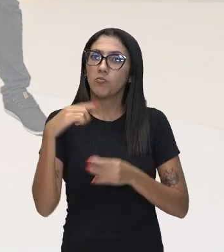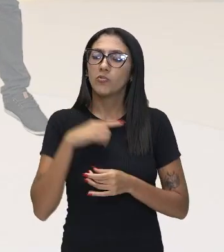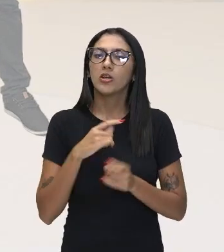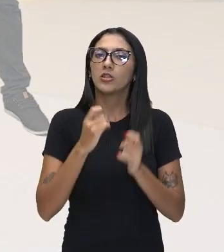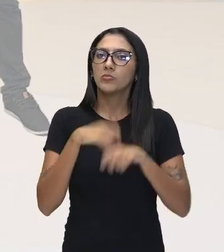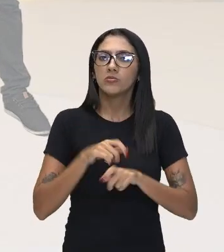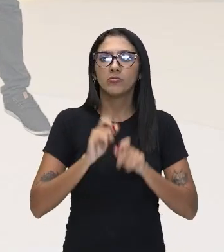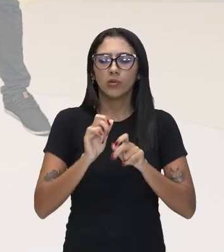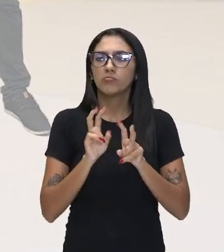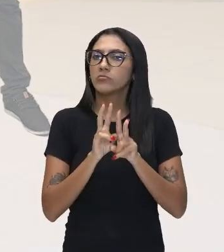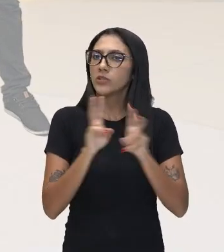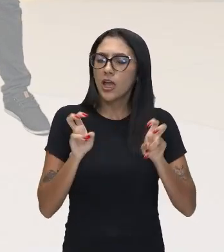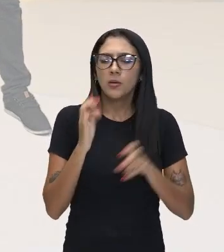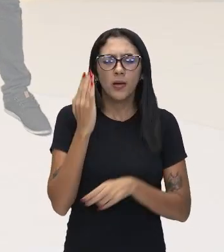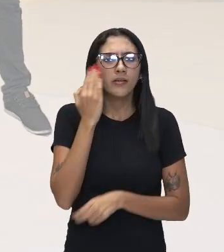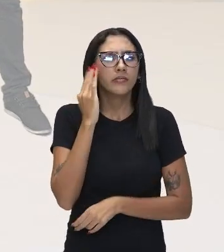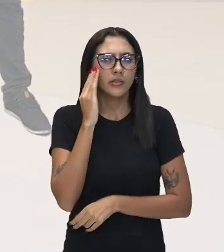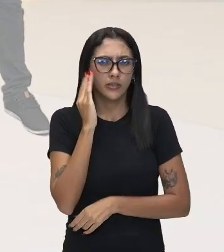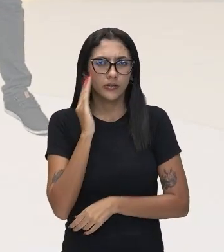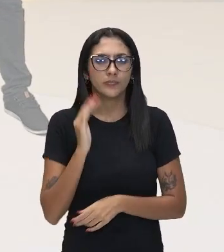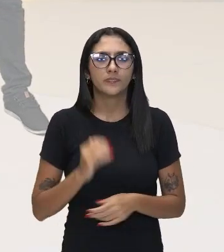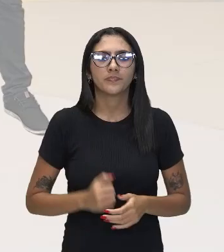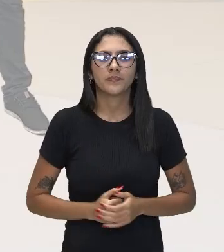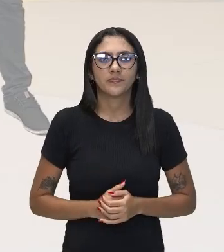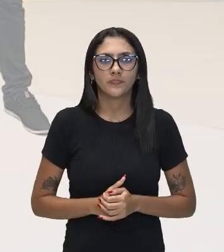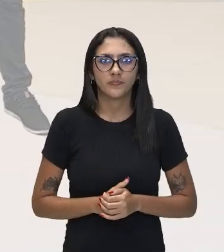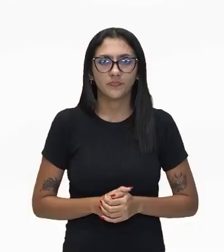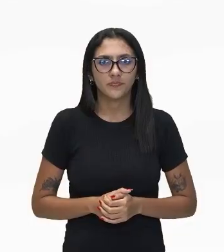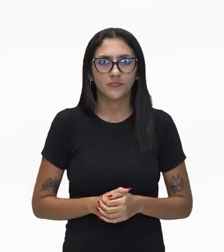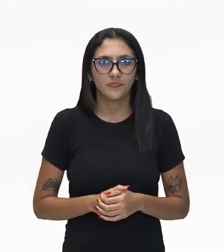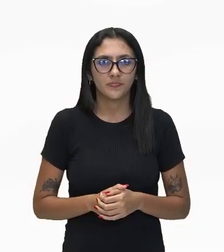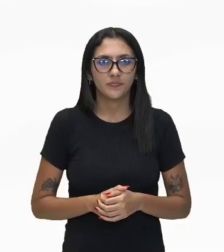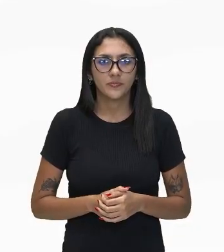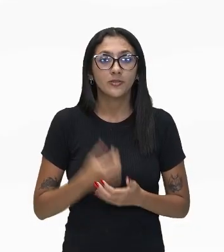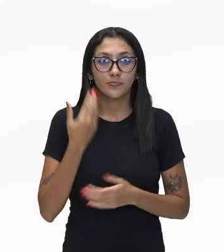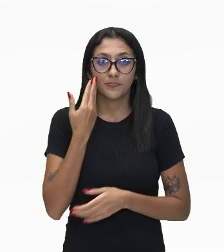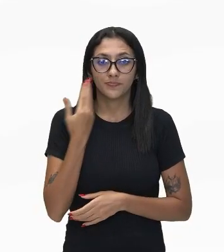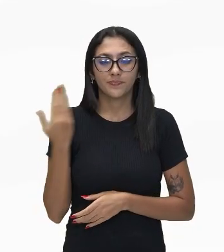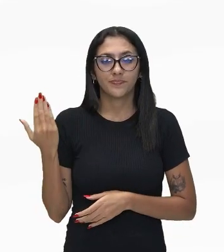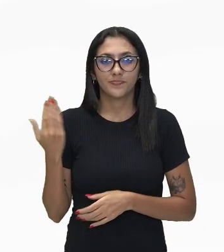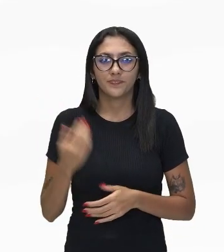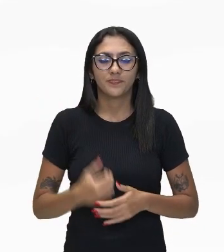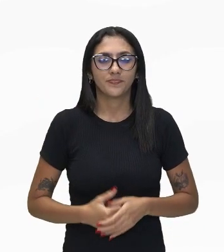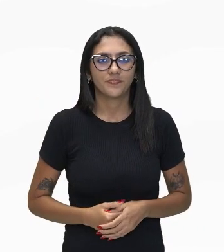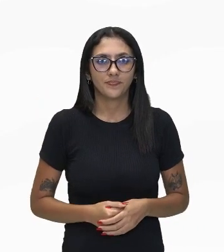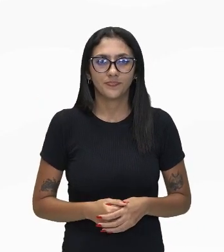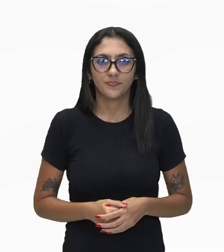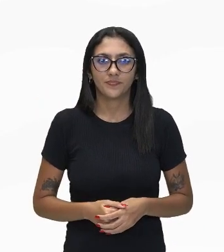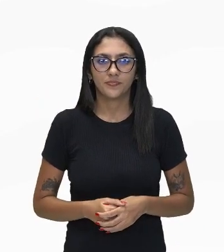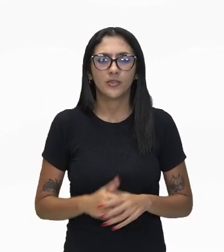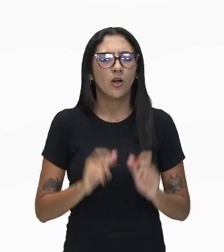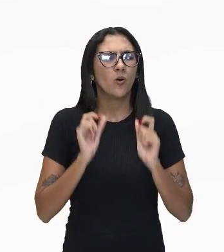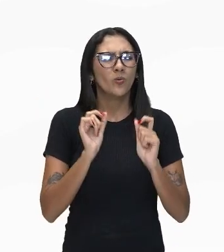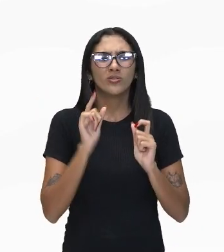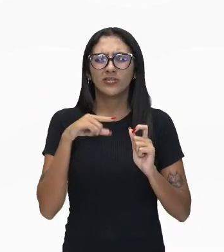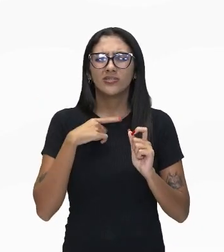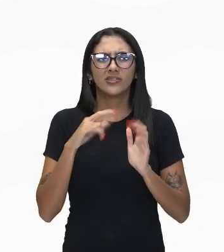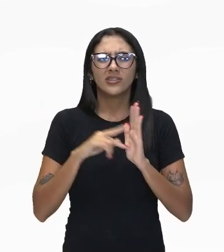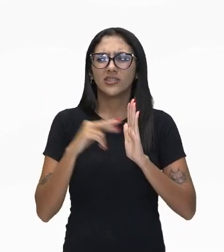chamada Pan-Amazônia, né, professor Eberson? Exatamente. Aí a gente tem uma cartela que trata sobre isso, professor. Olha só, o que é a